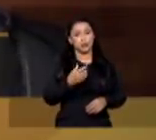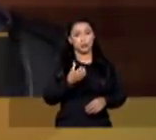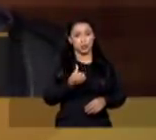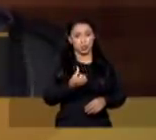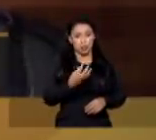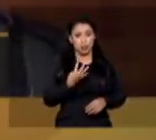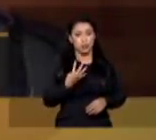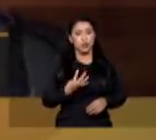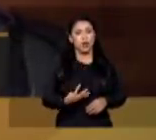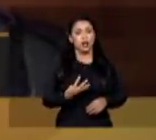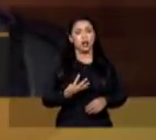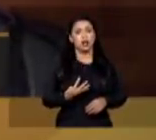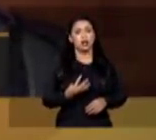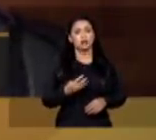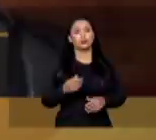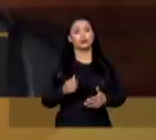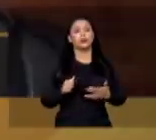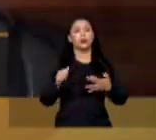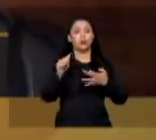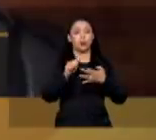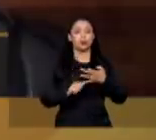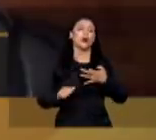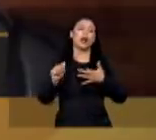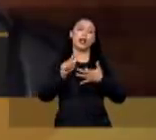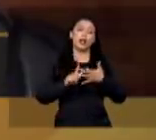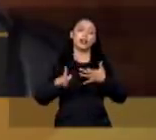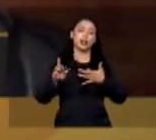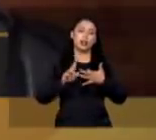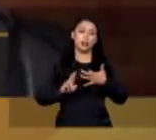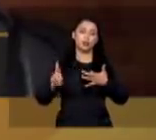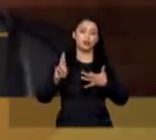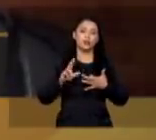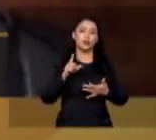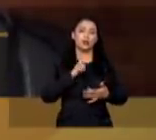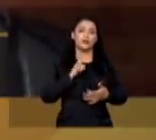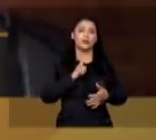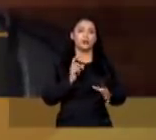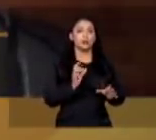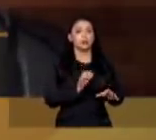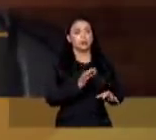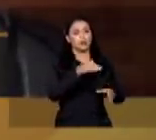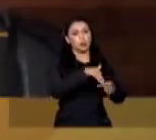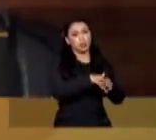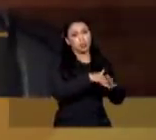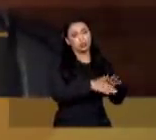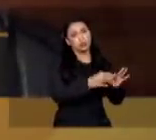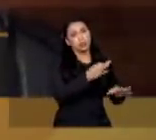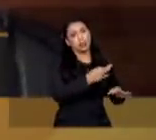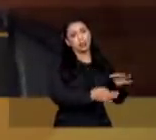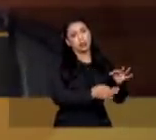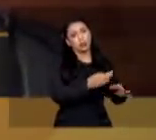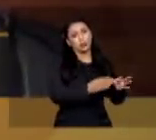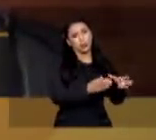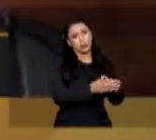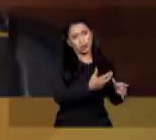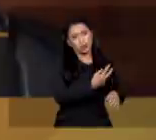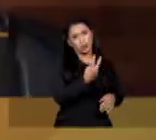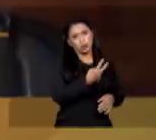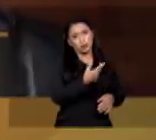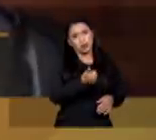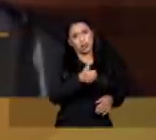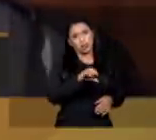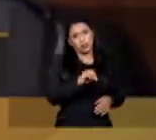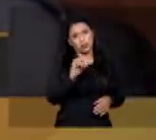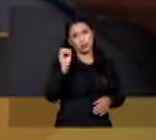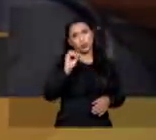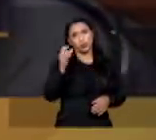179164, em sede de agravo regimental, apreciado perante a segunda turma em 10 de outubro